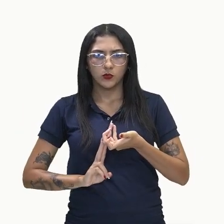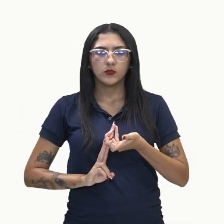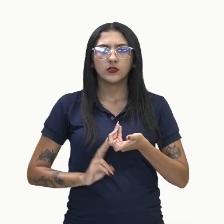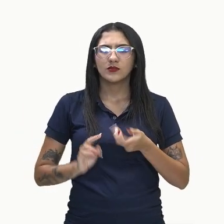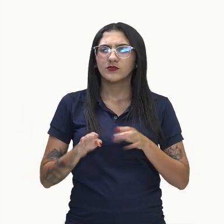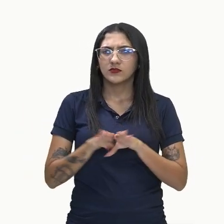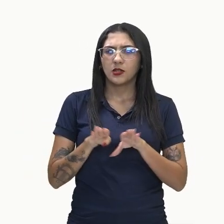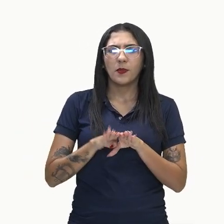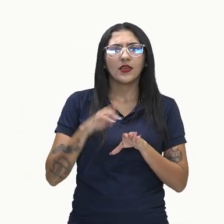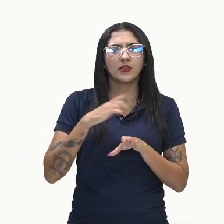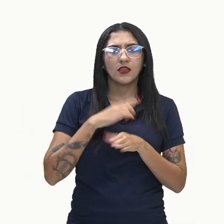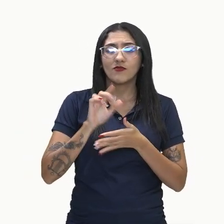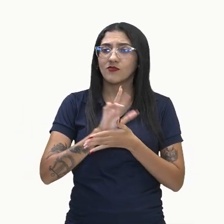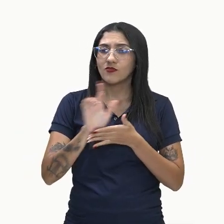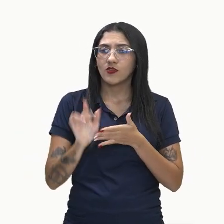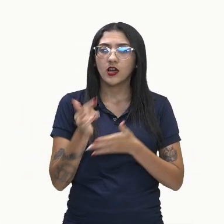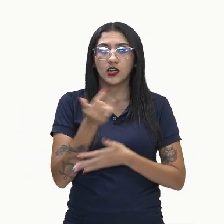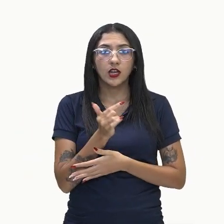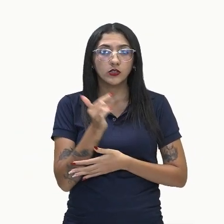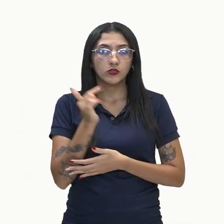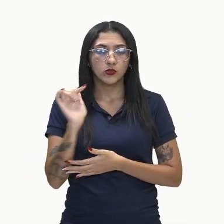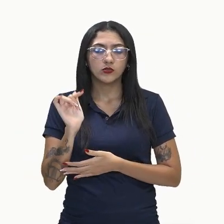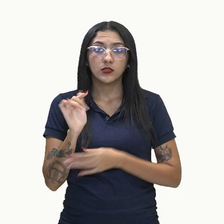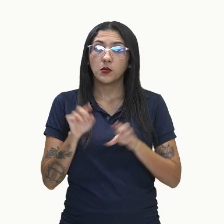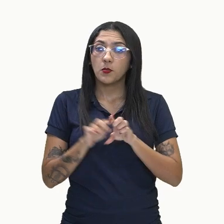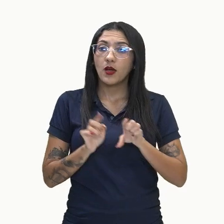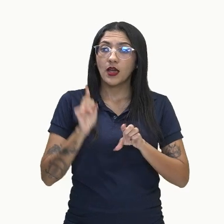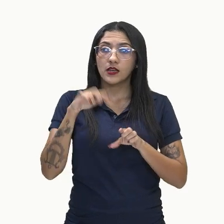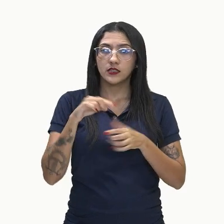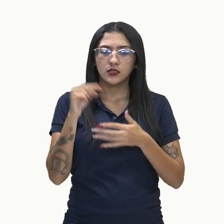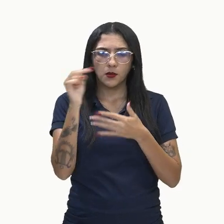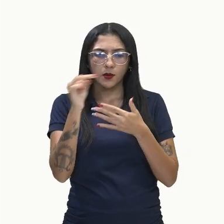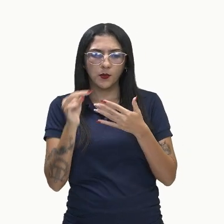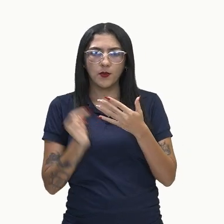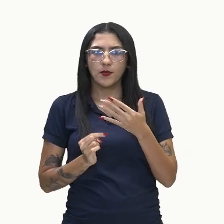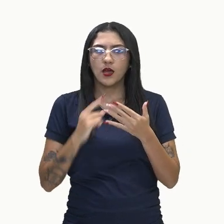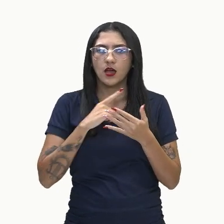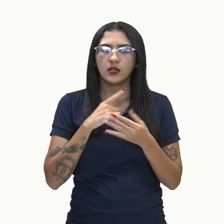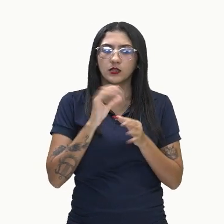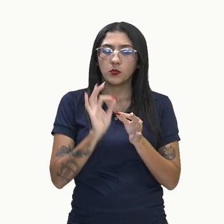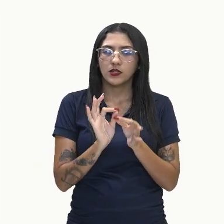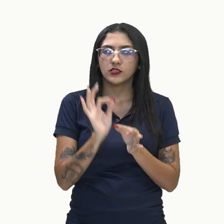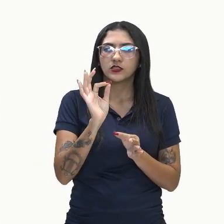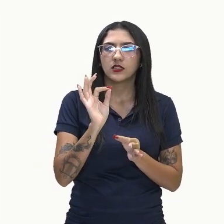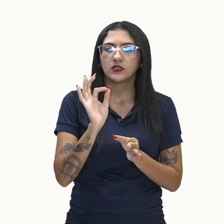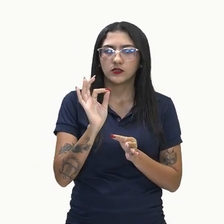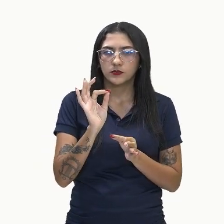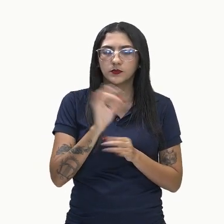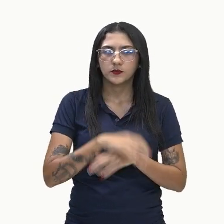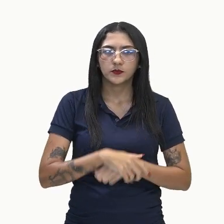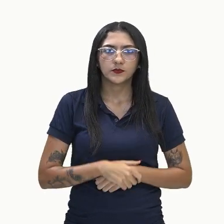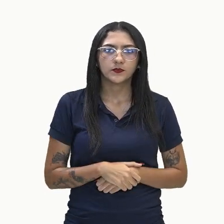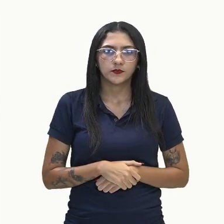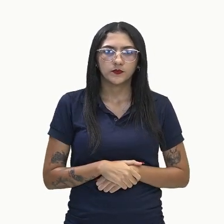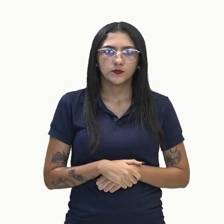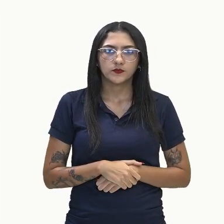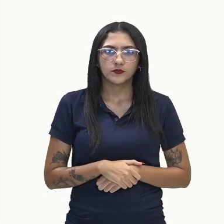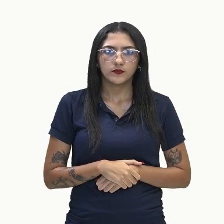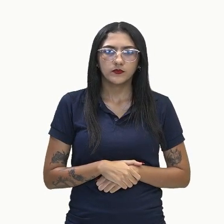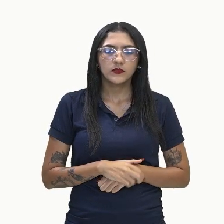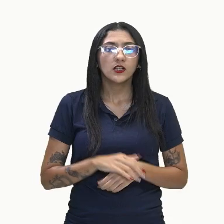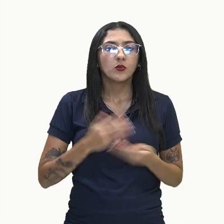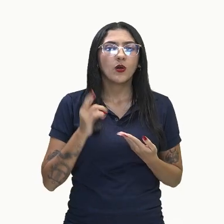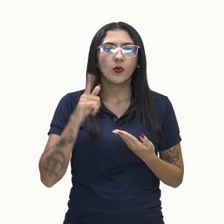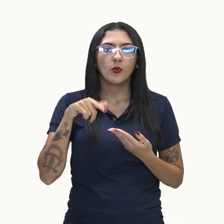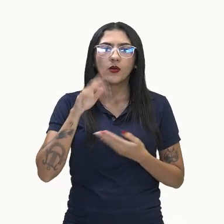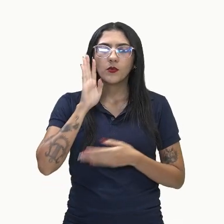linhas imaginárias, e aí a gente tem uma distância de cada uma delas com relação à linha do Equador. O principal paralelo nós temos aí,